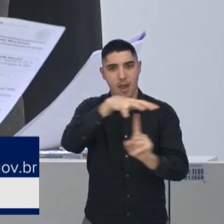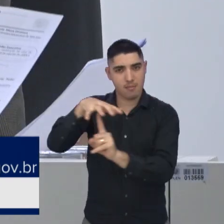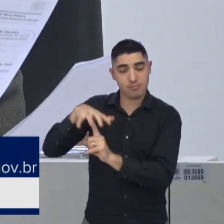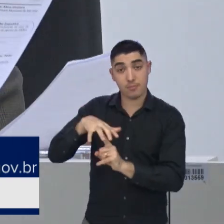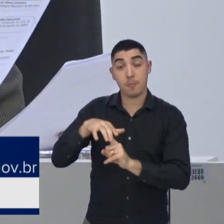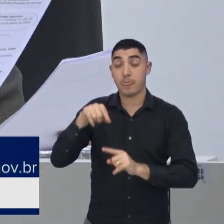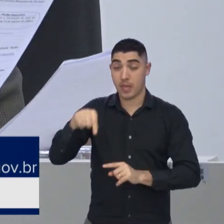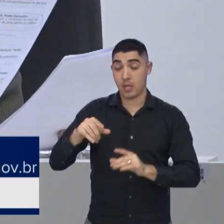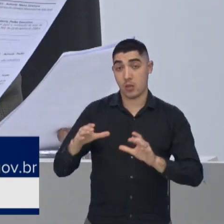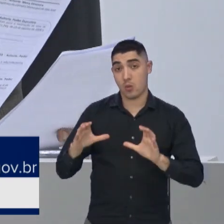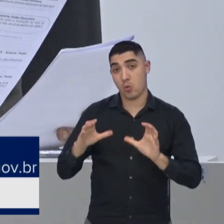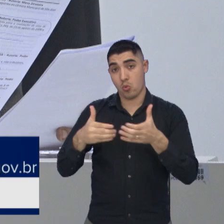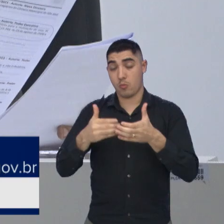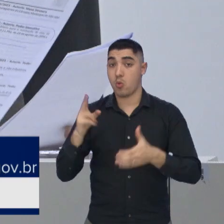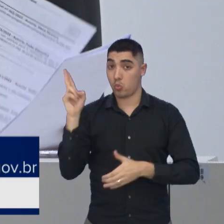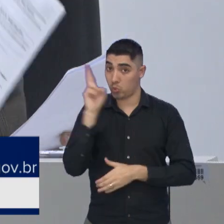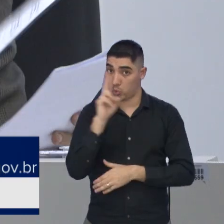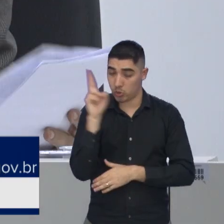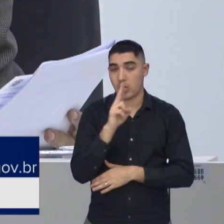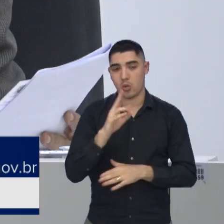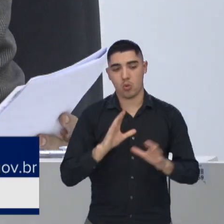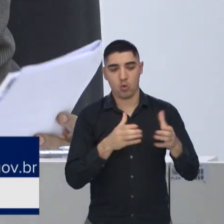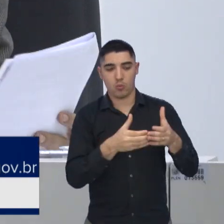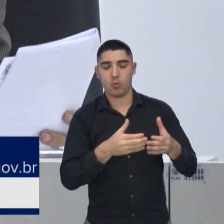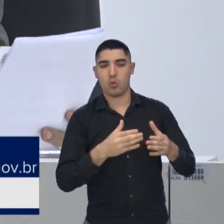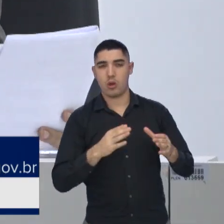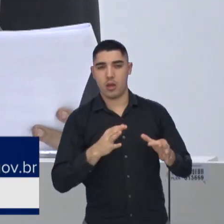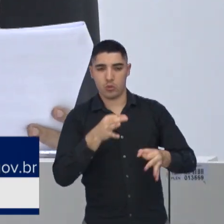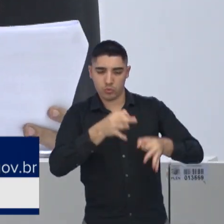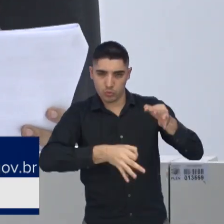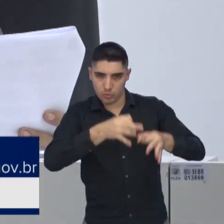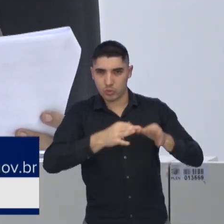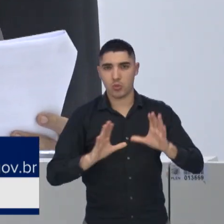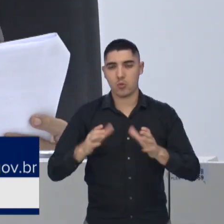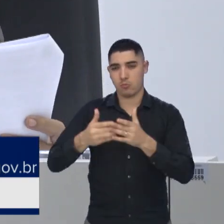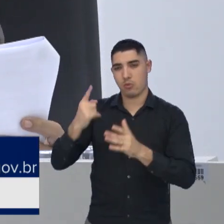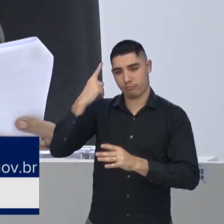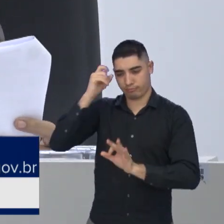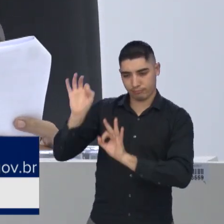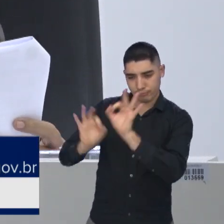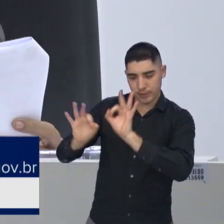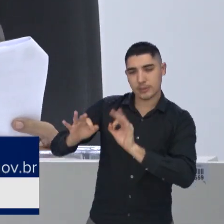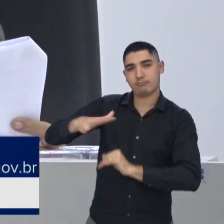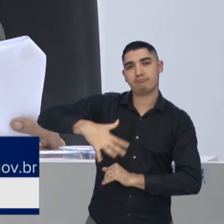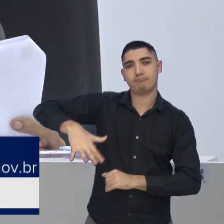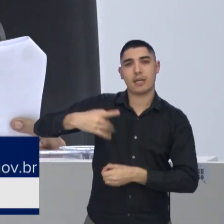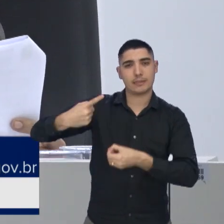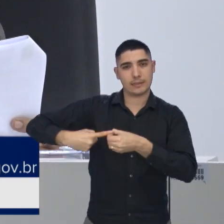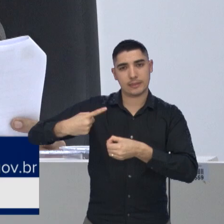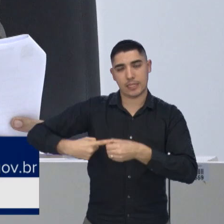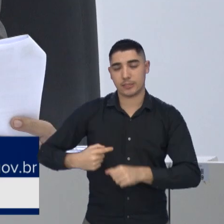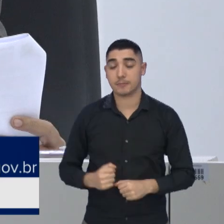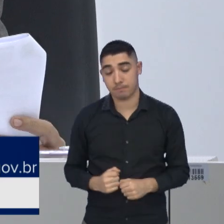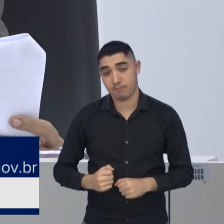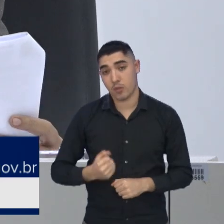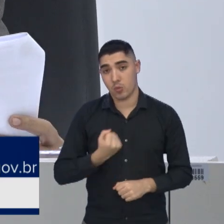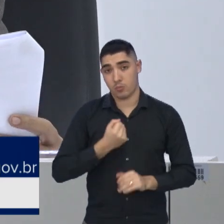urgente, comissões de Justiça, Economia e Planejamento Urbano. Processo número